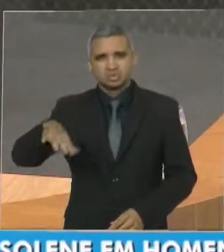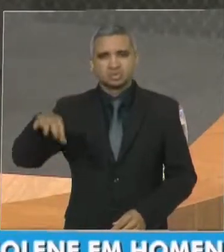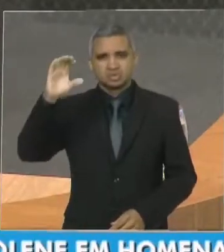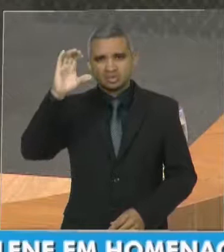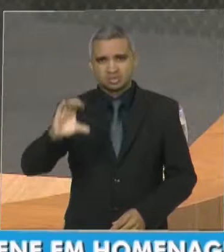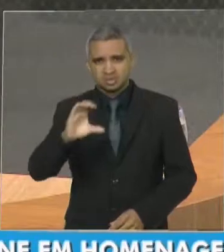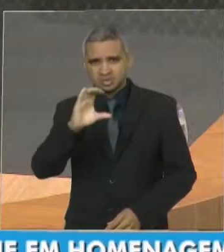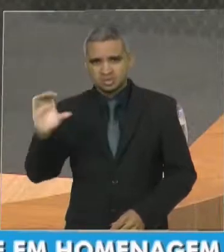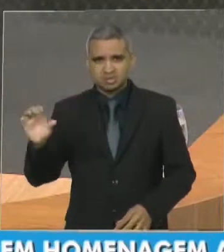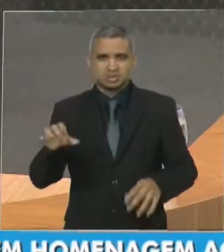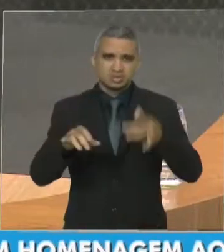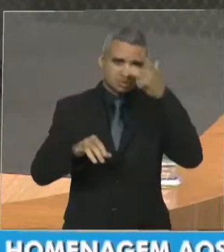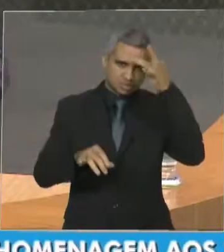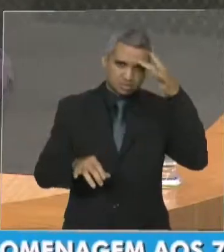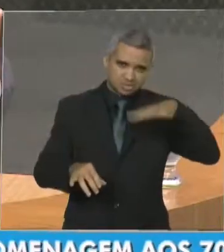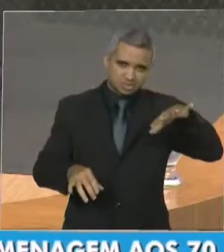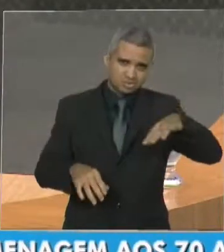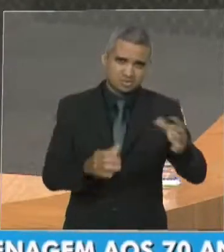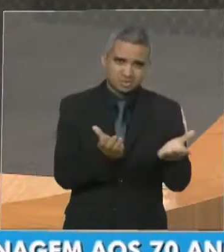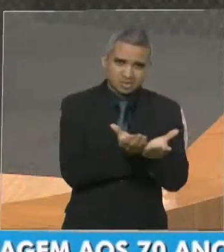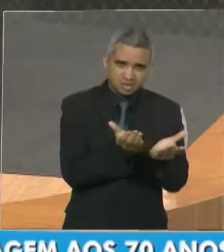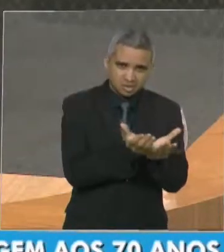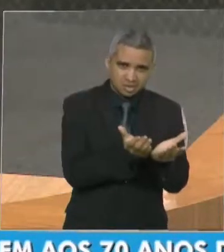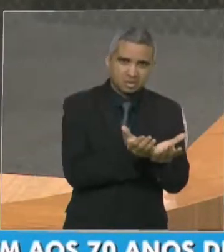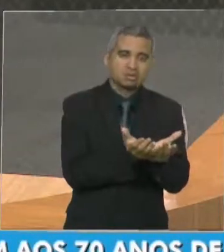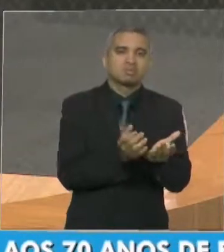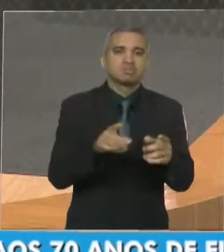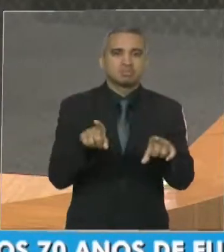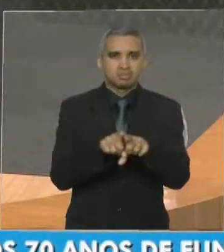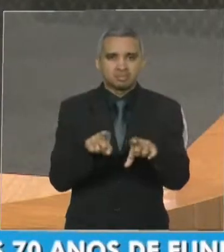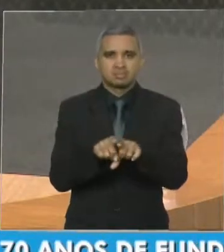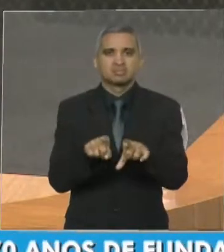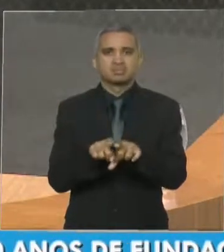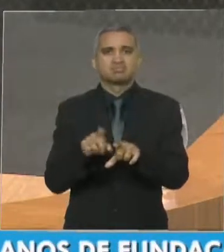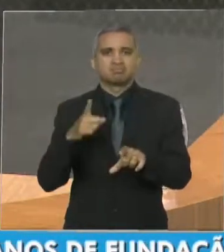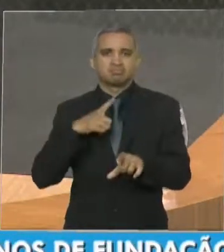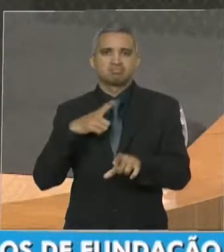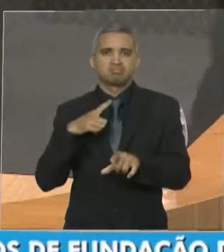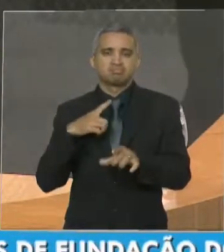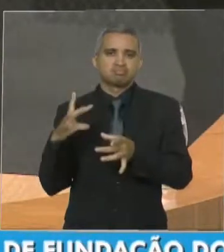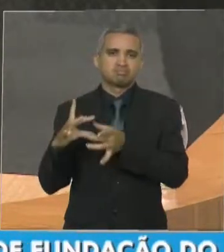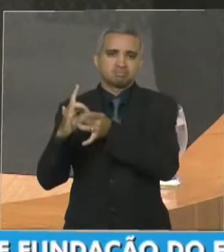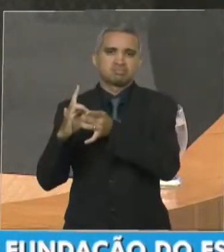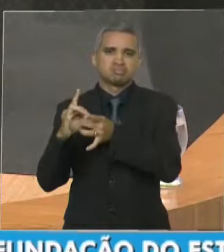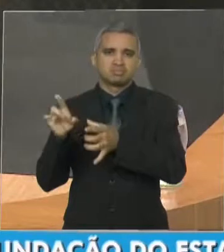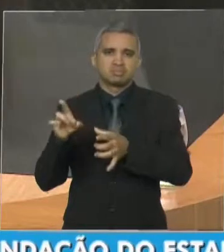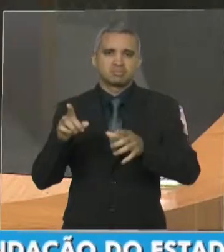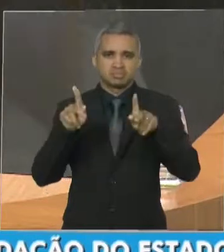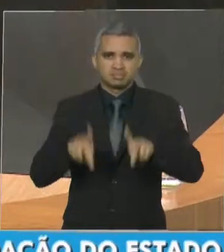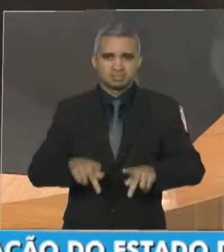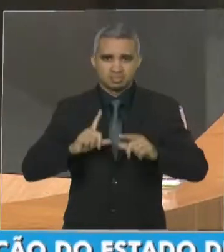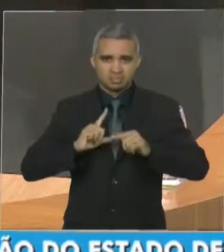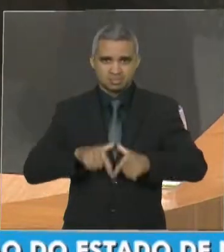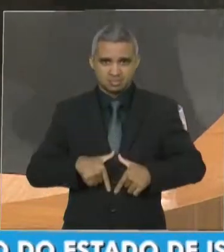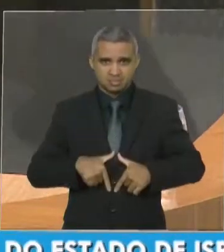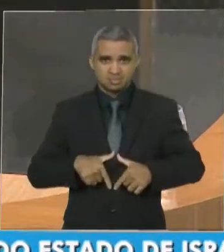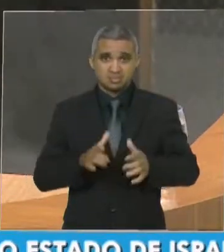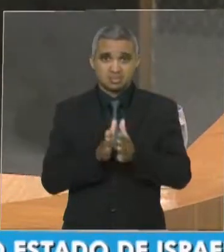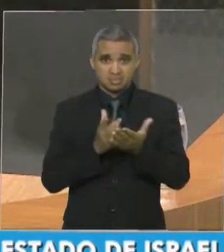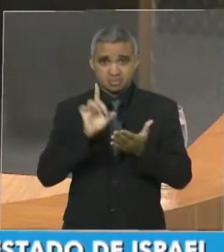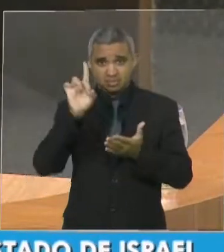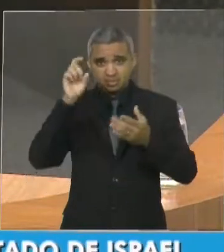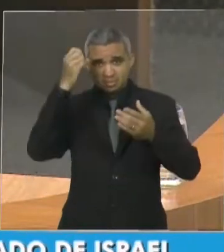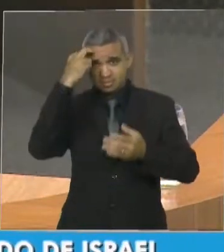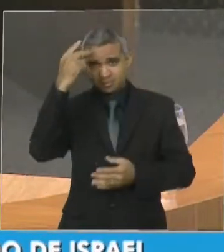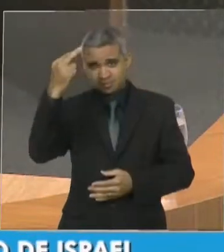da história da Bíblia, nós estamos vinculados a essa nação. Então, eu quero